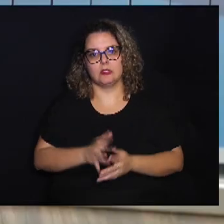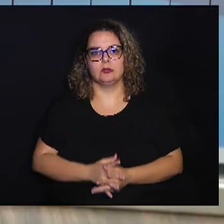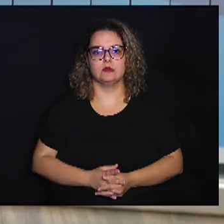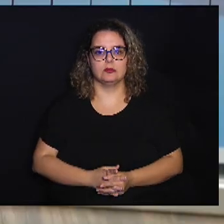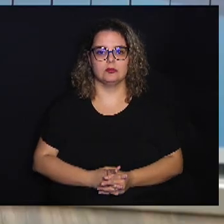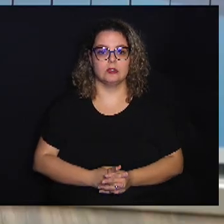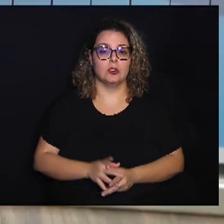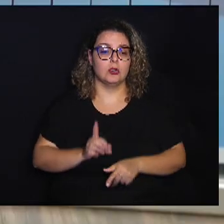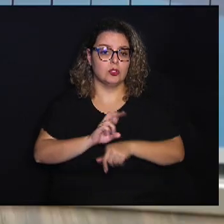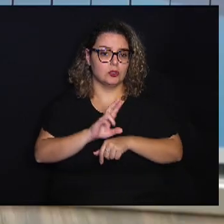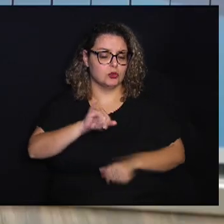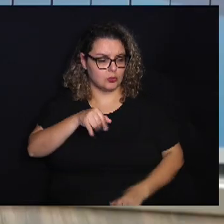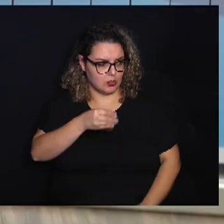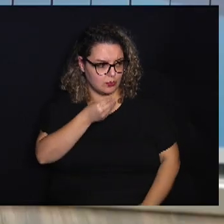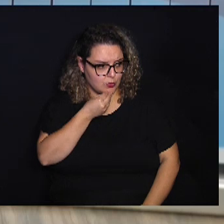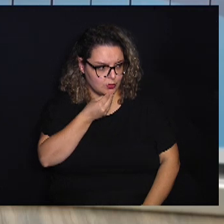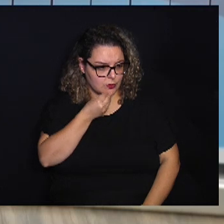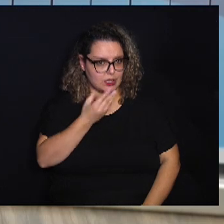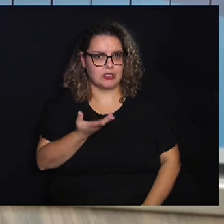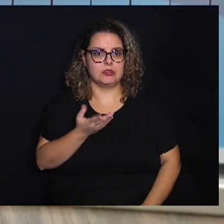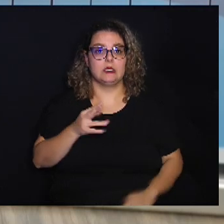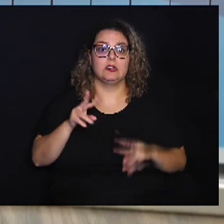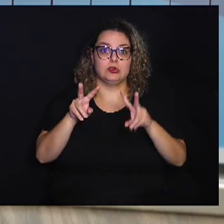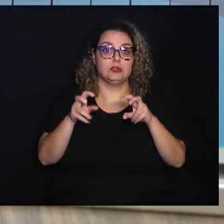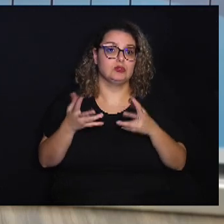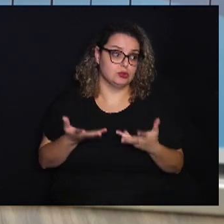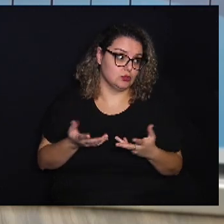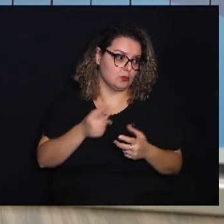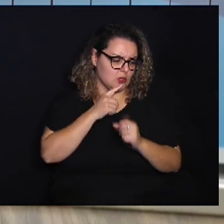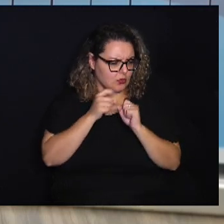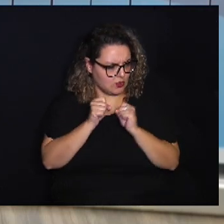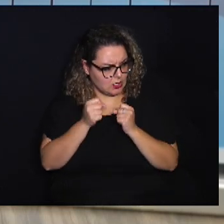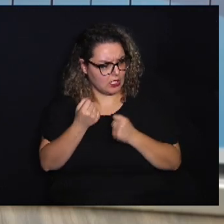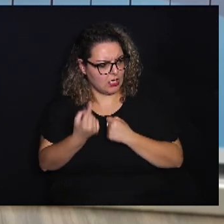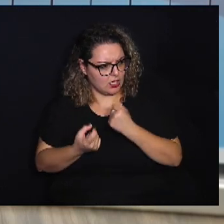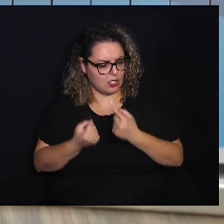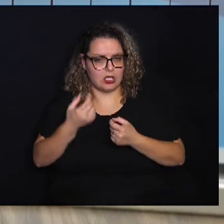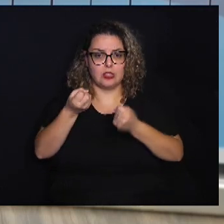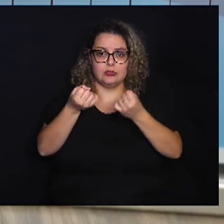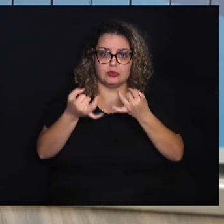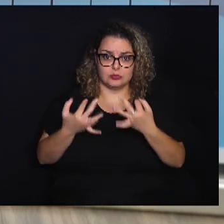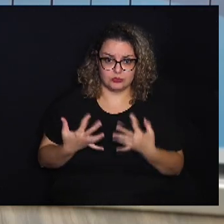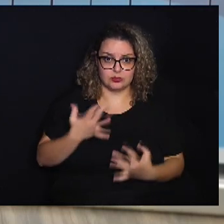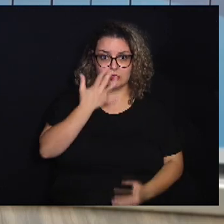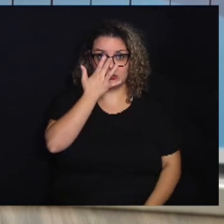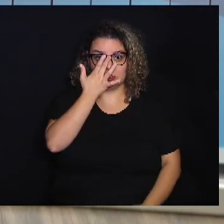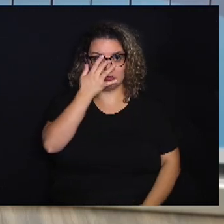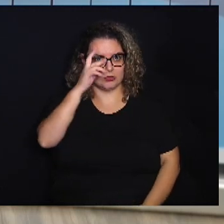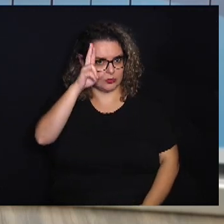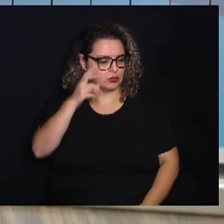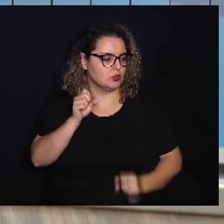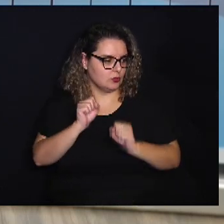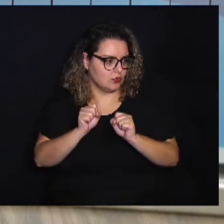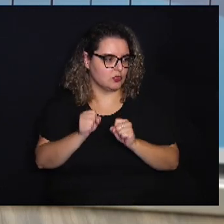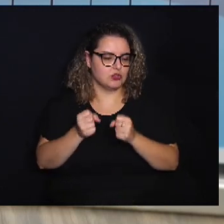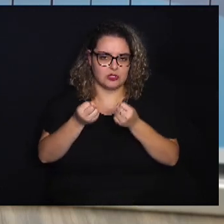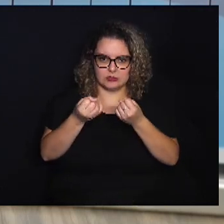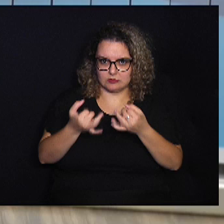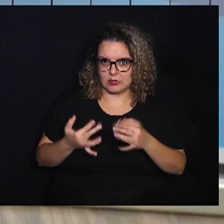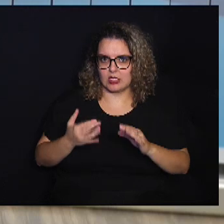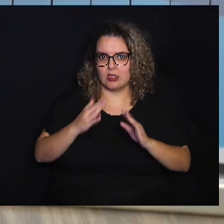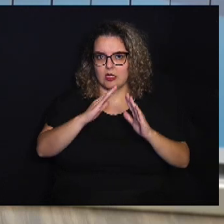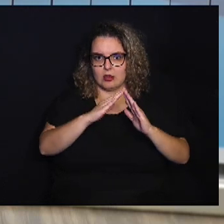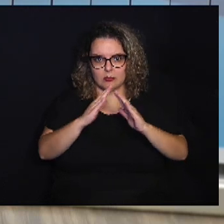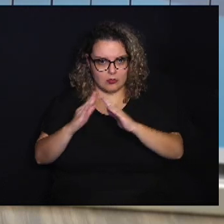É, doutor, aproveitando, né, esse assunto sobre o frio, teria alguma orientação, né, que o senhor poderia passar para a população